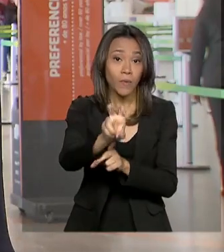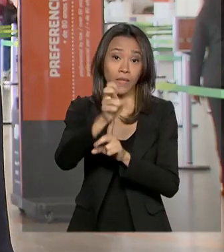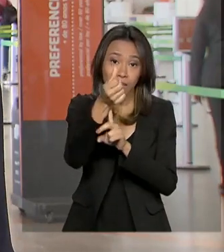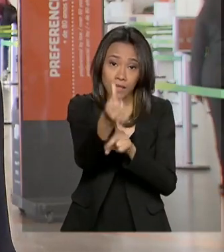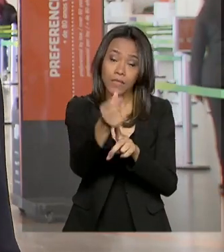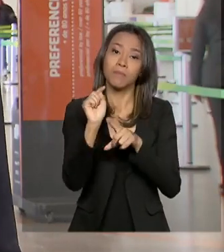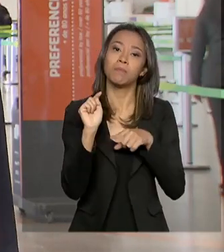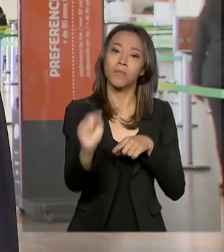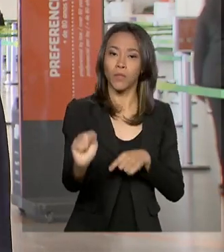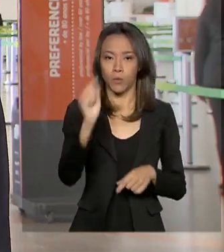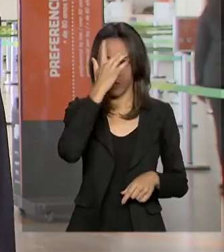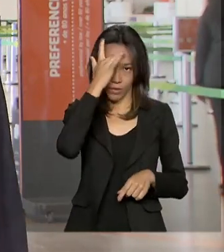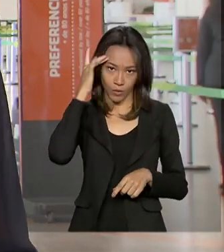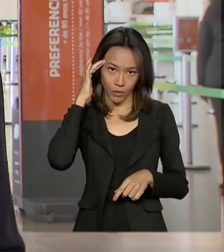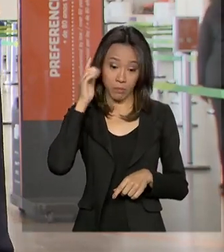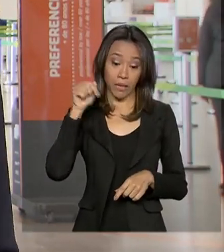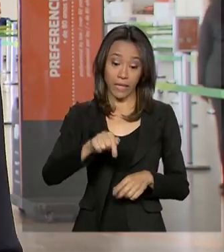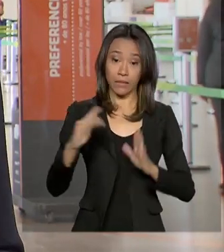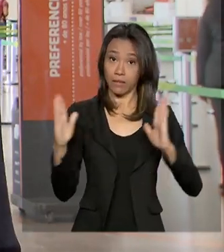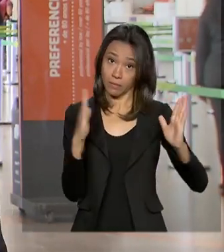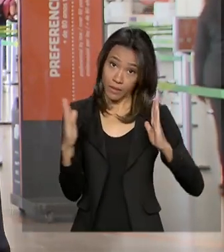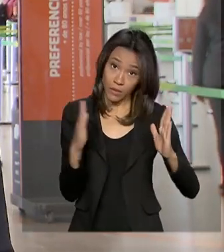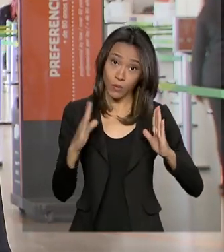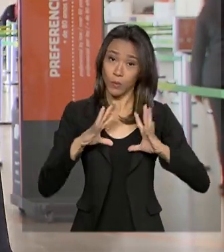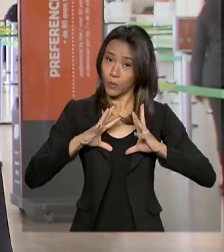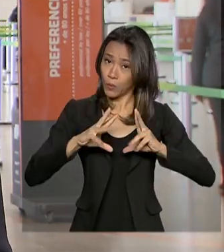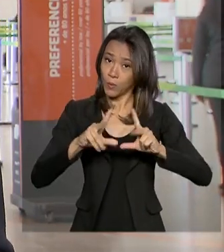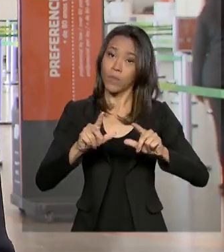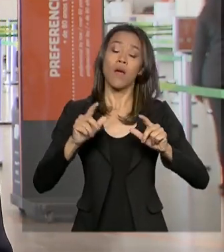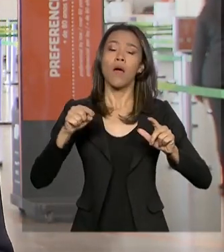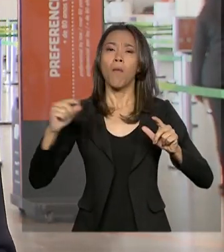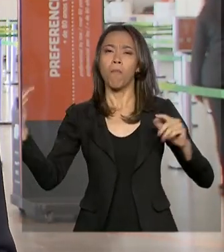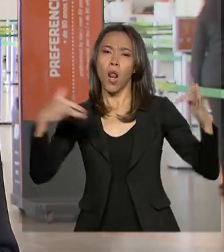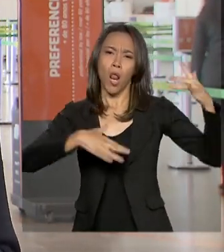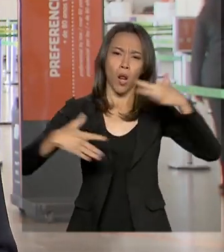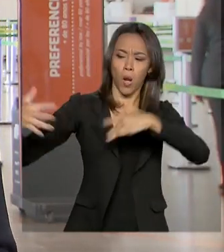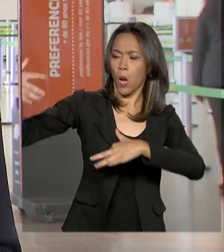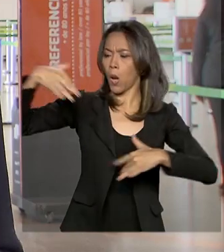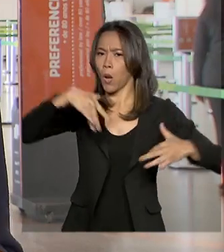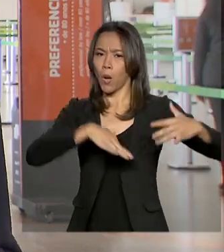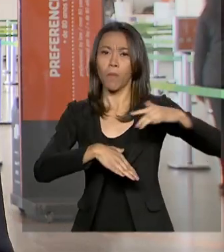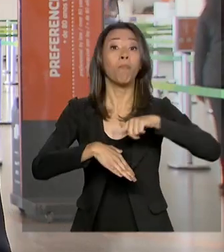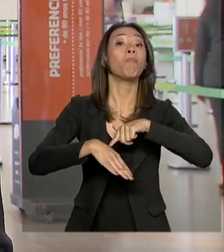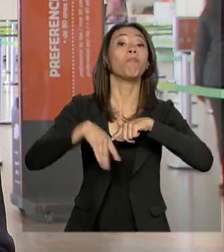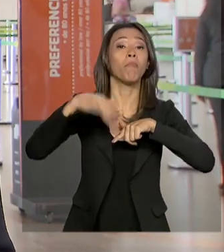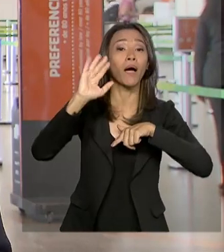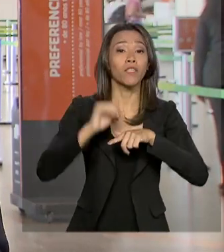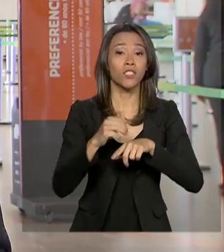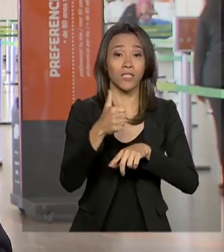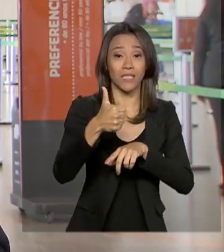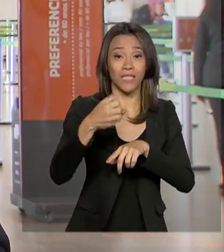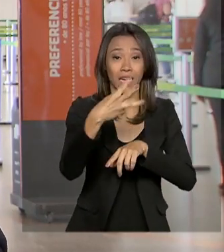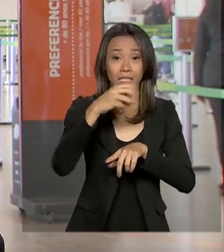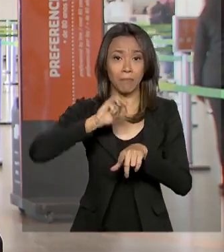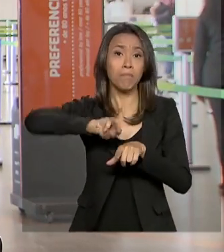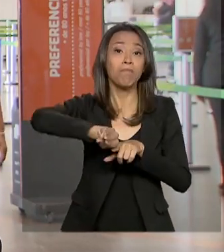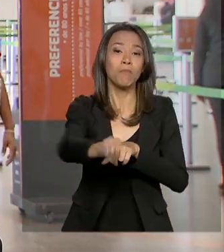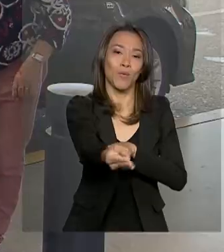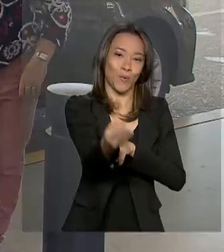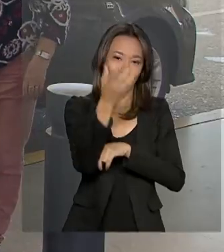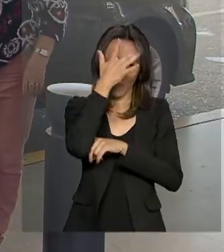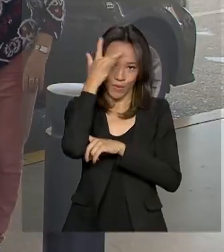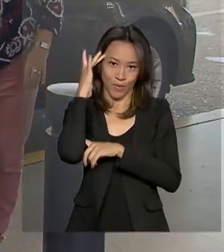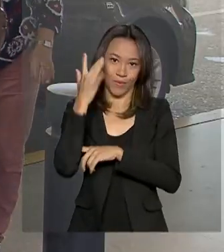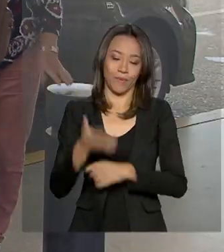pessoas. Para o período todo, a expectativa de movimentação é de mais de 13 milhões de passageiros.